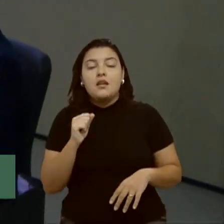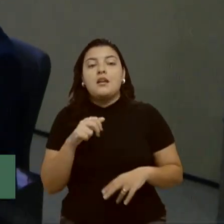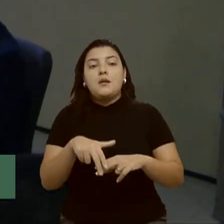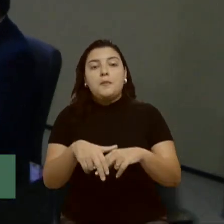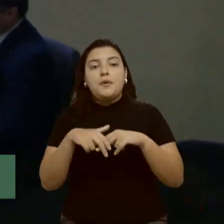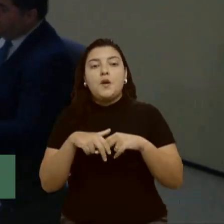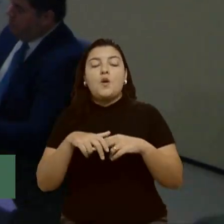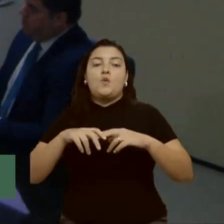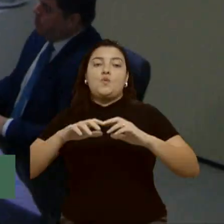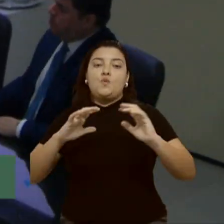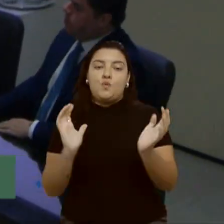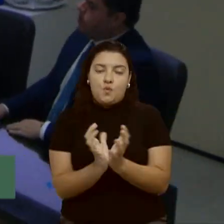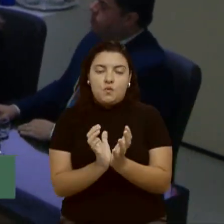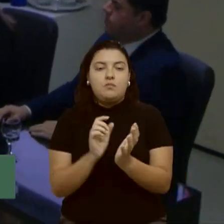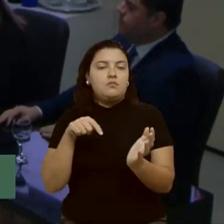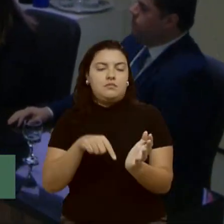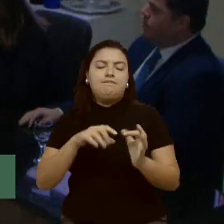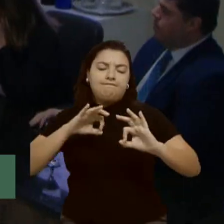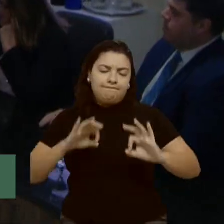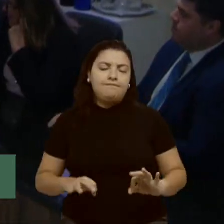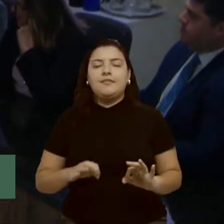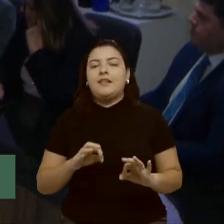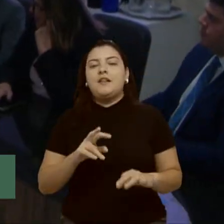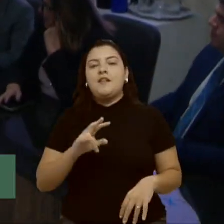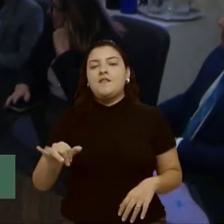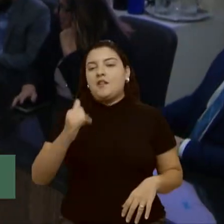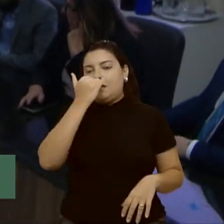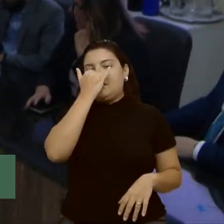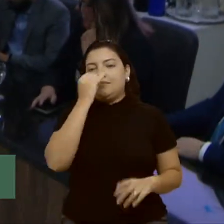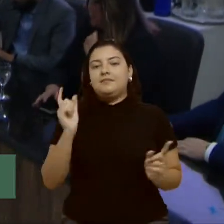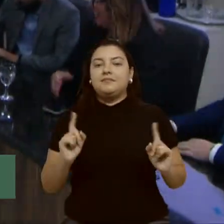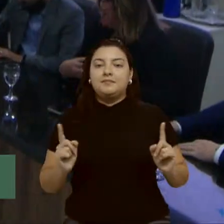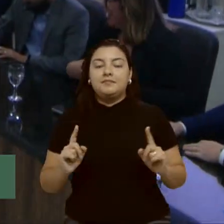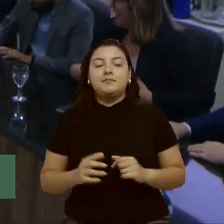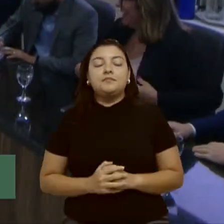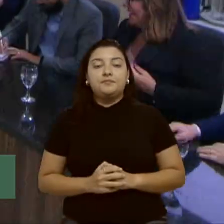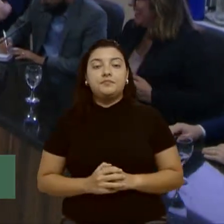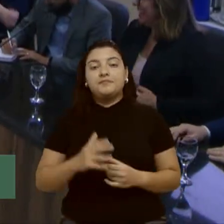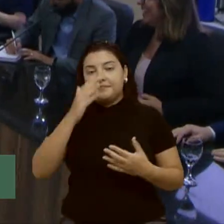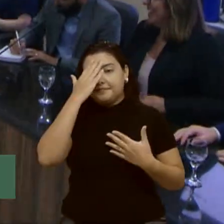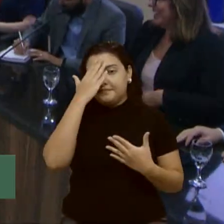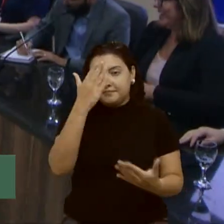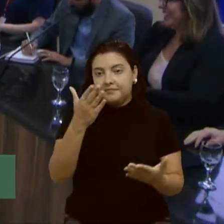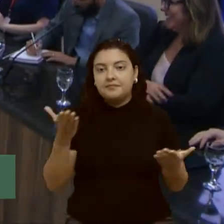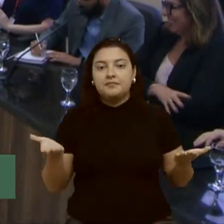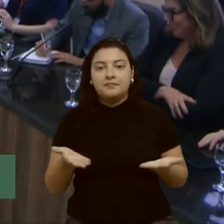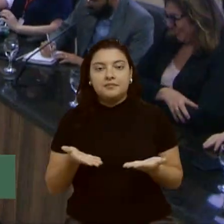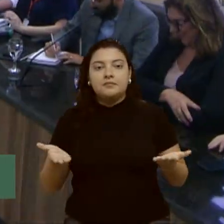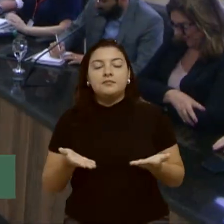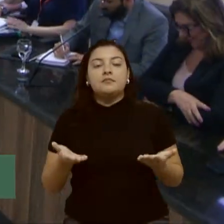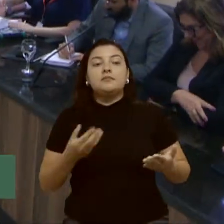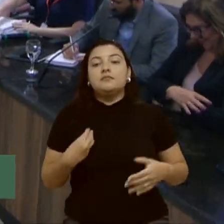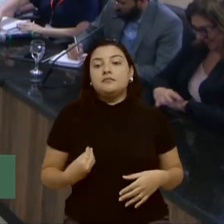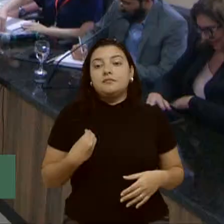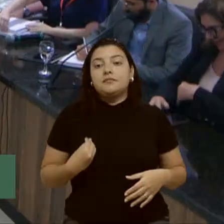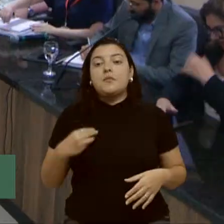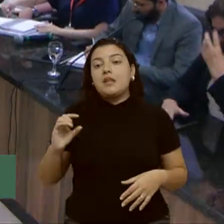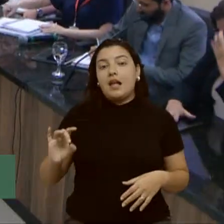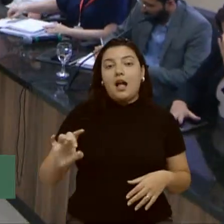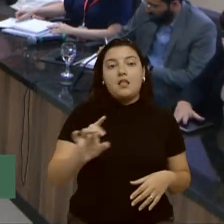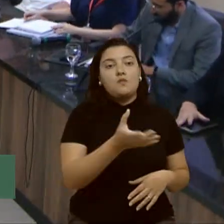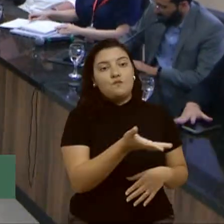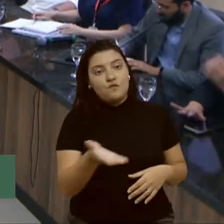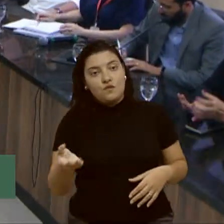esse grupo aqui, eu tenho certeza que o consumidor não vai ser lesado. Agradecer desde já, novamente aqui a presença de cada um dos